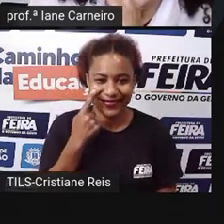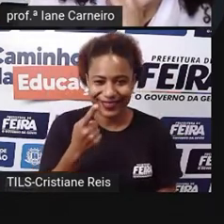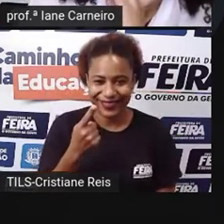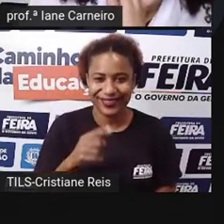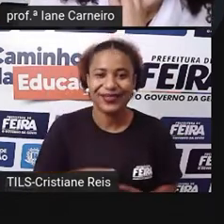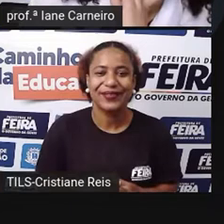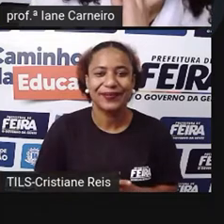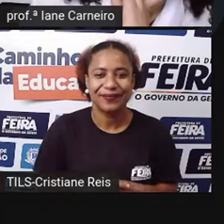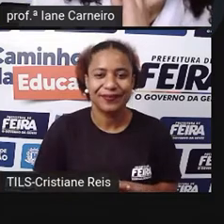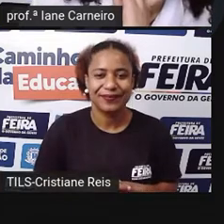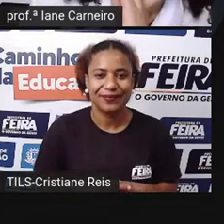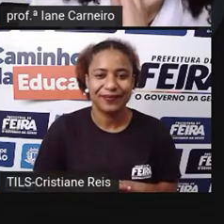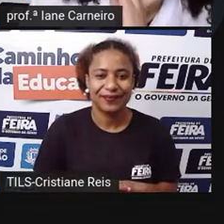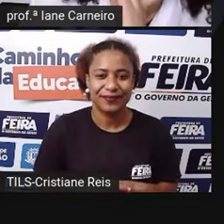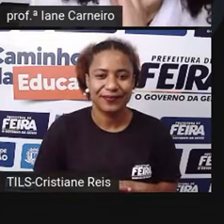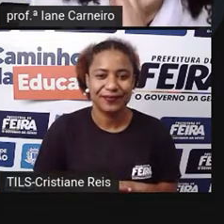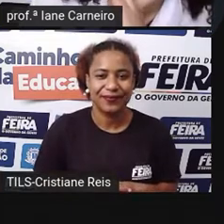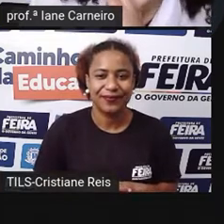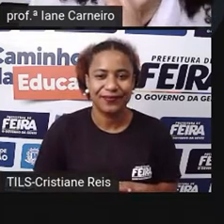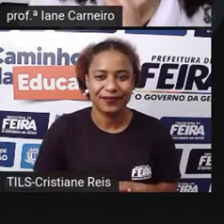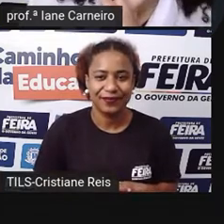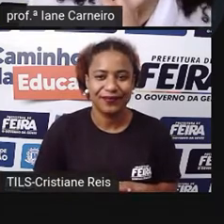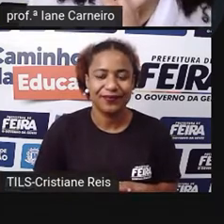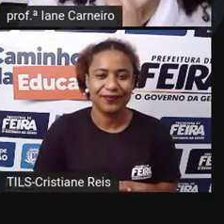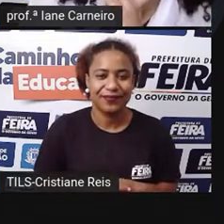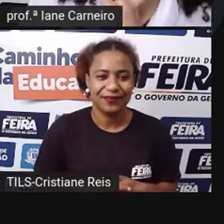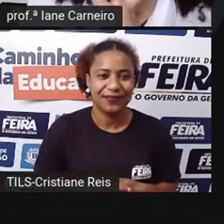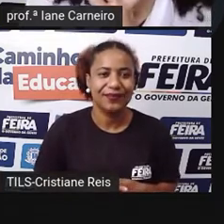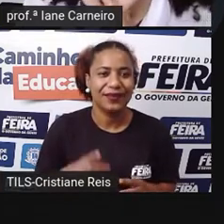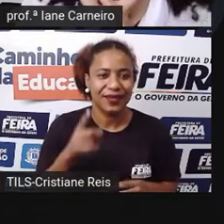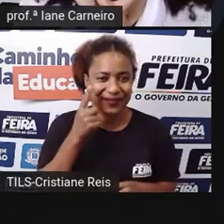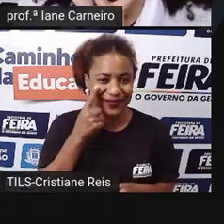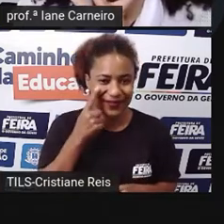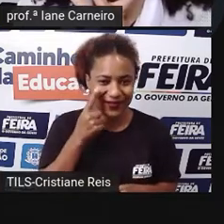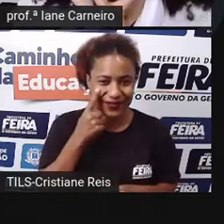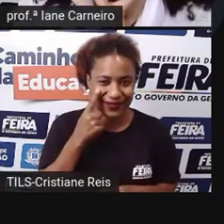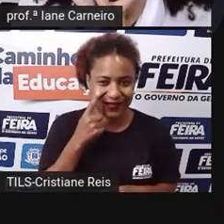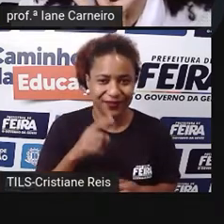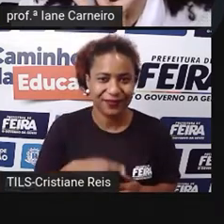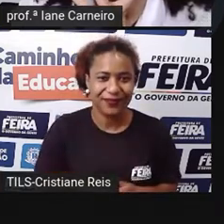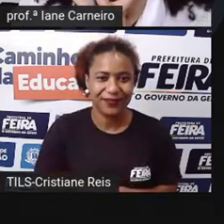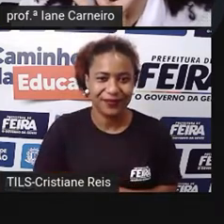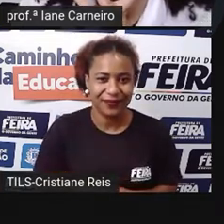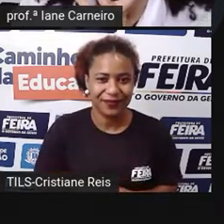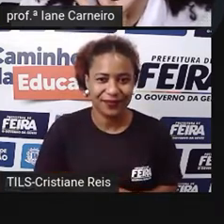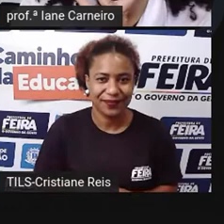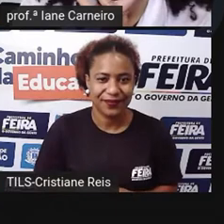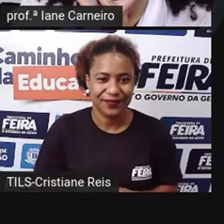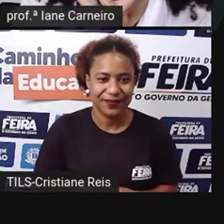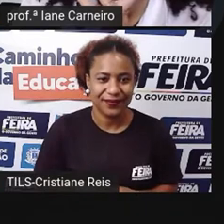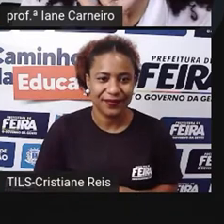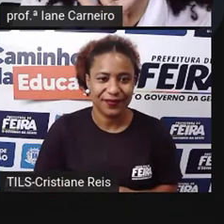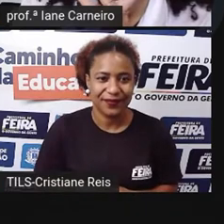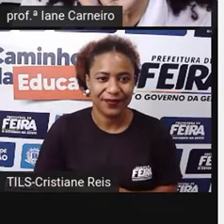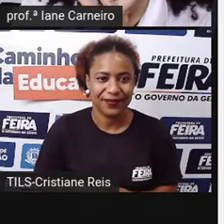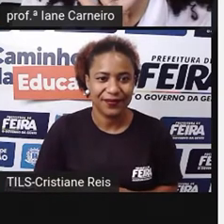trago. Então, quando ele ficava toda hora falando, aumentar, né? Só um minutinho.